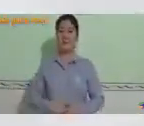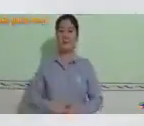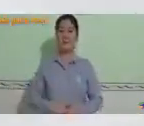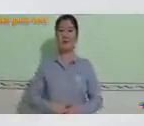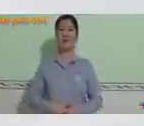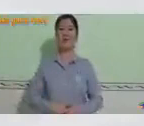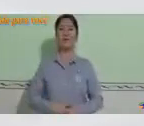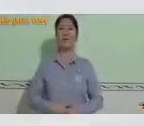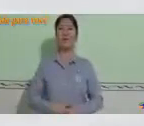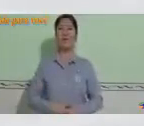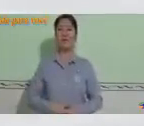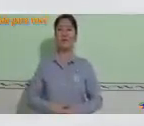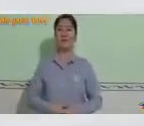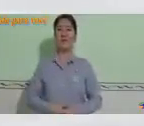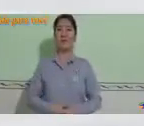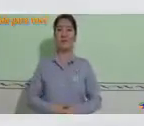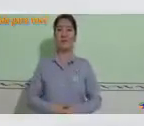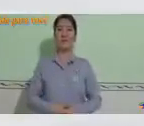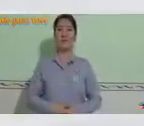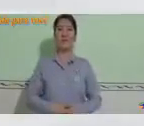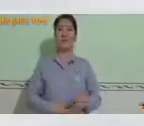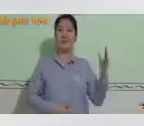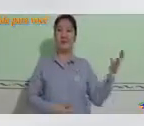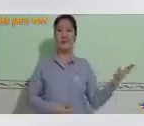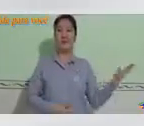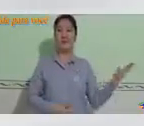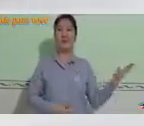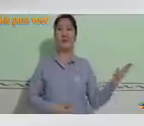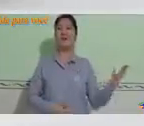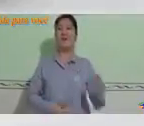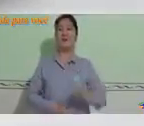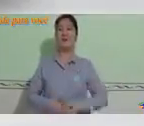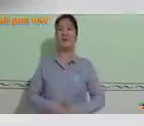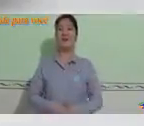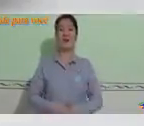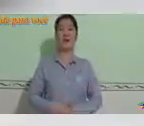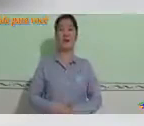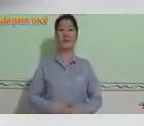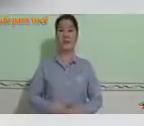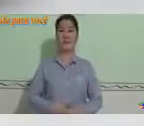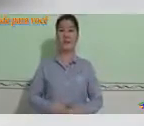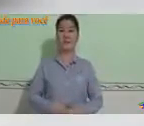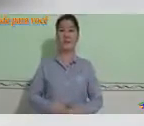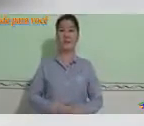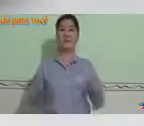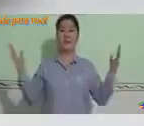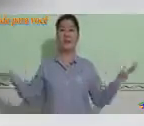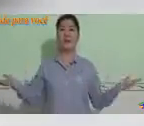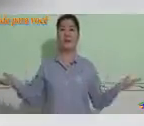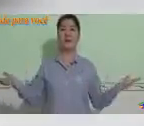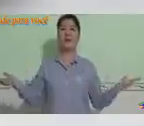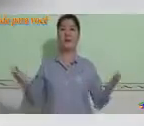Durante o repouso pode-se fazer as atividades habituais do dia a dia, entretanto, é necessário evitar subir e